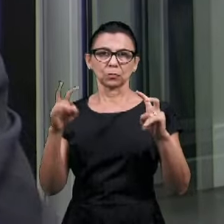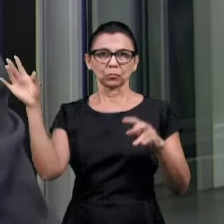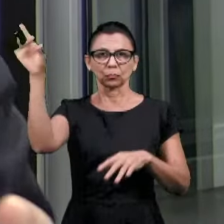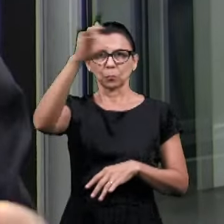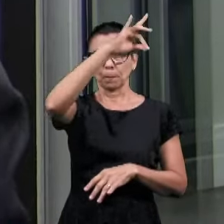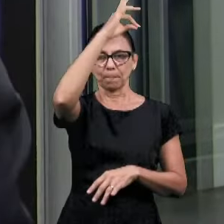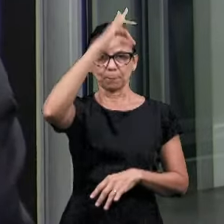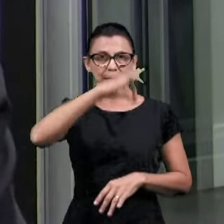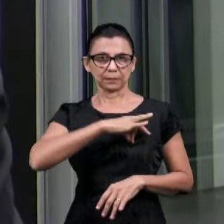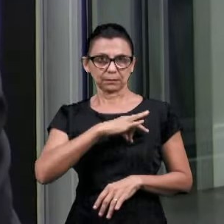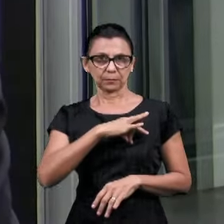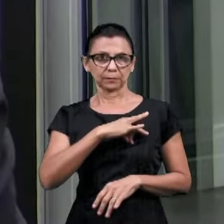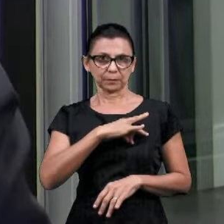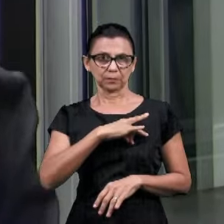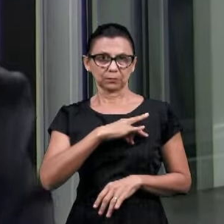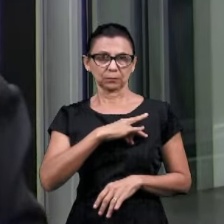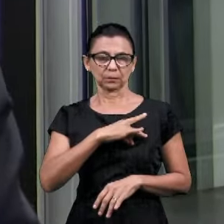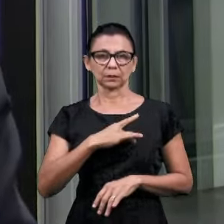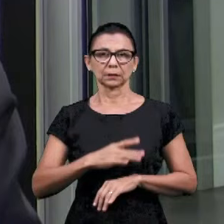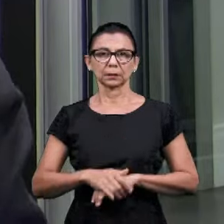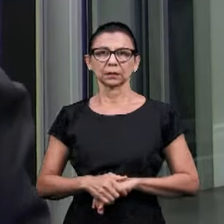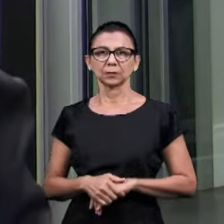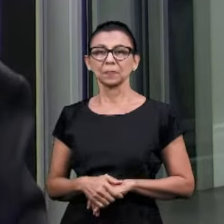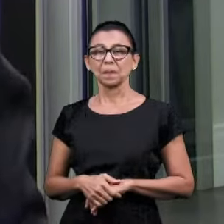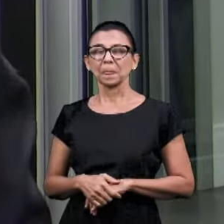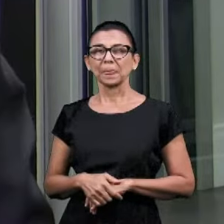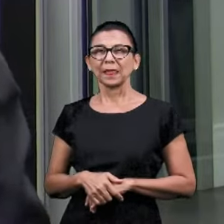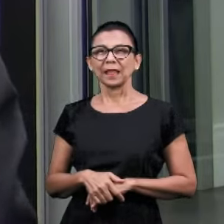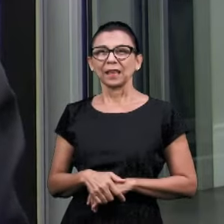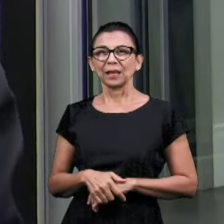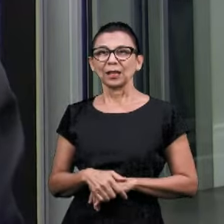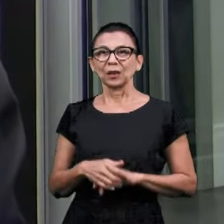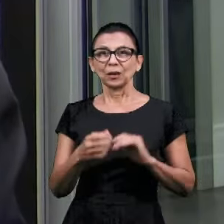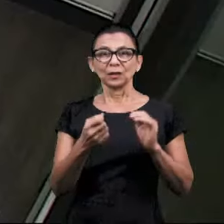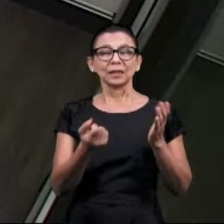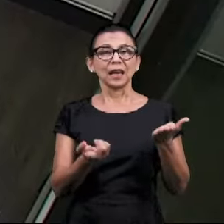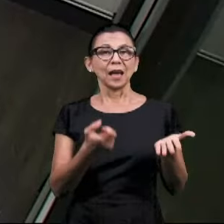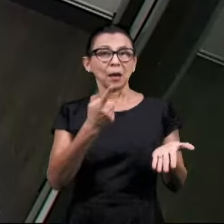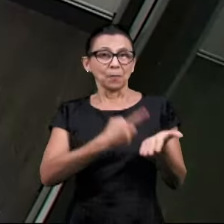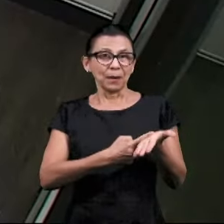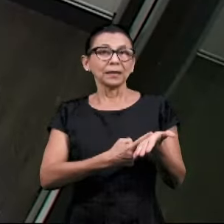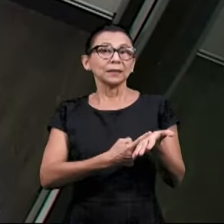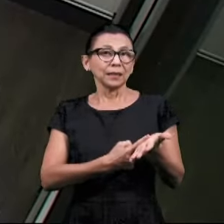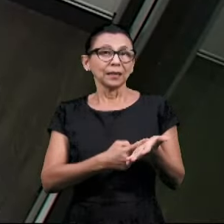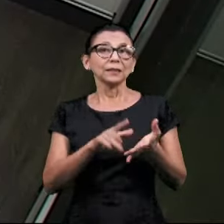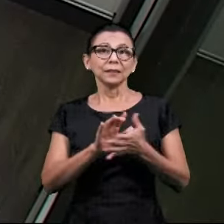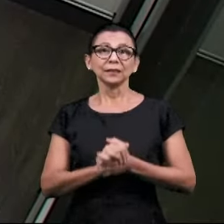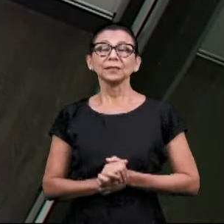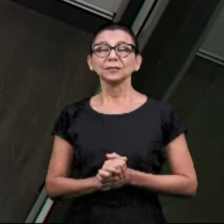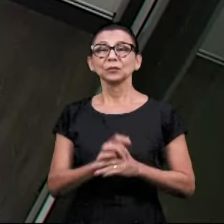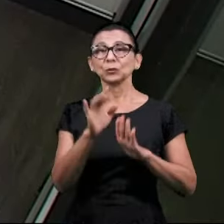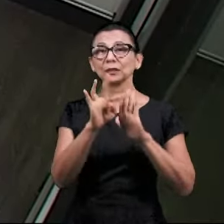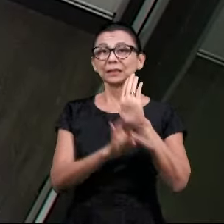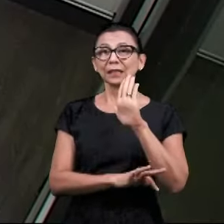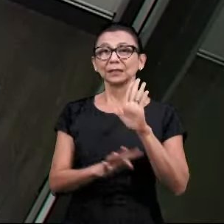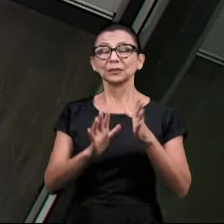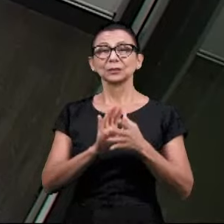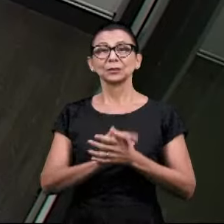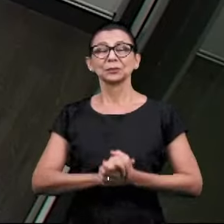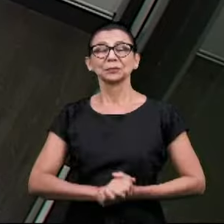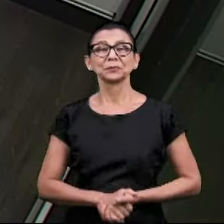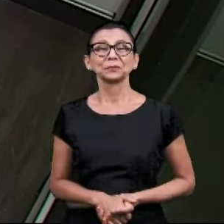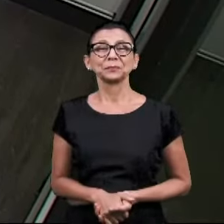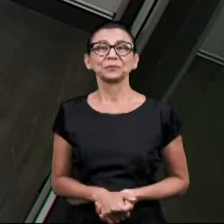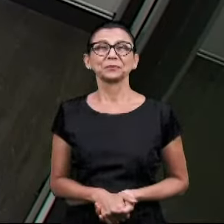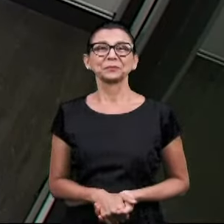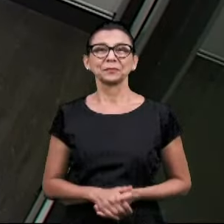foi na consulta, o texto que veio. Tá com o texto aí aberto? Do Atos 1, versículo 2. Olha aí, que